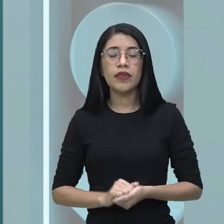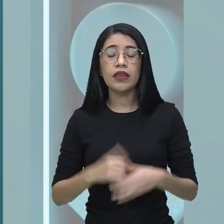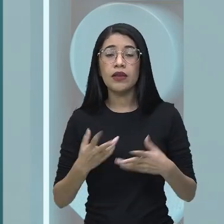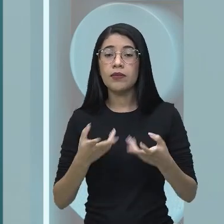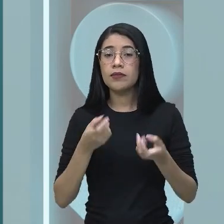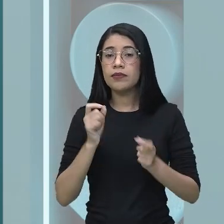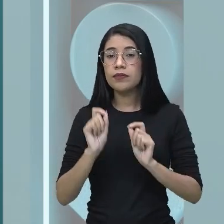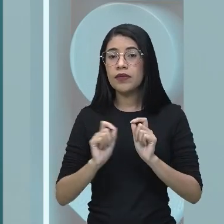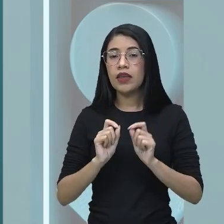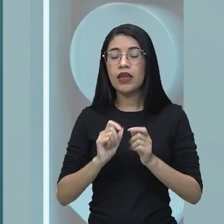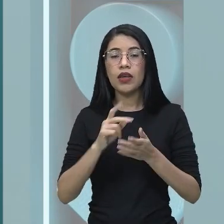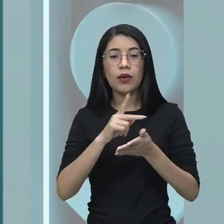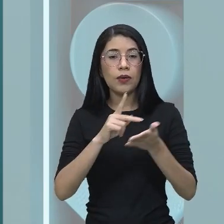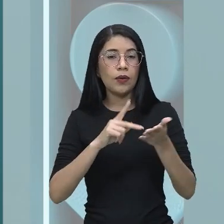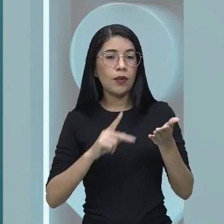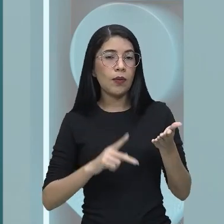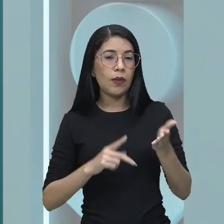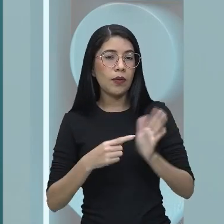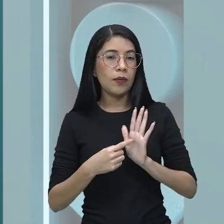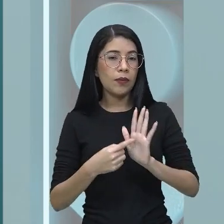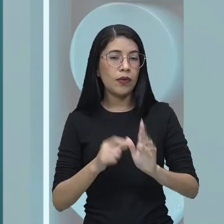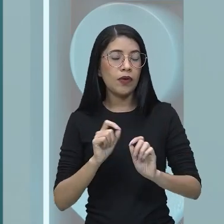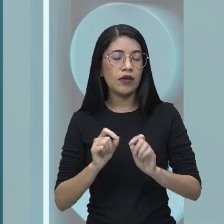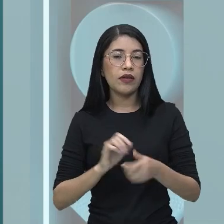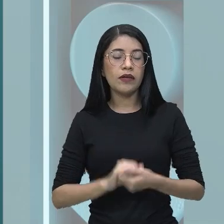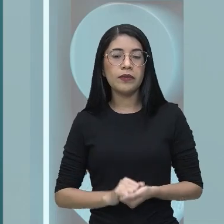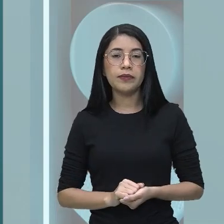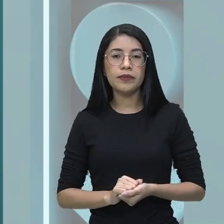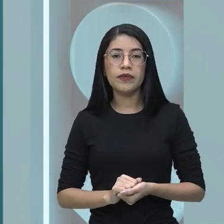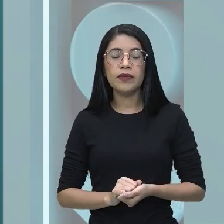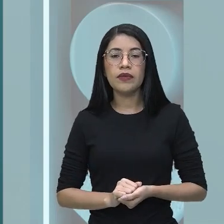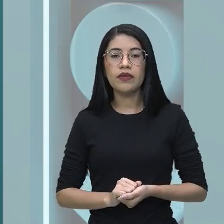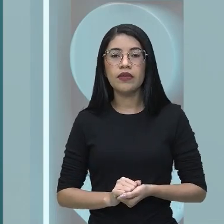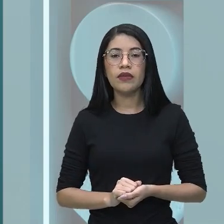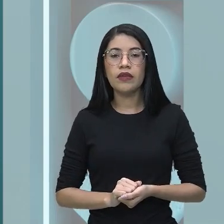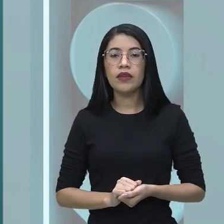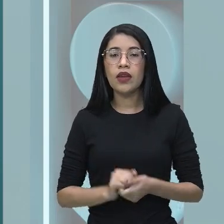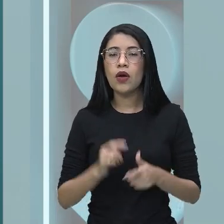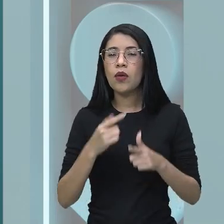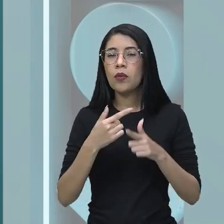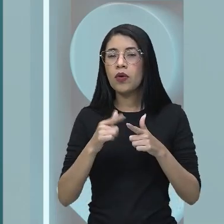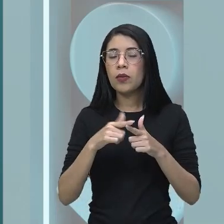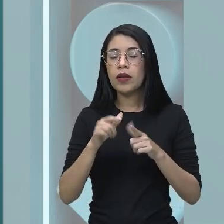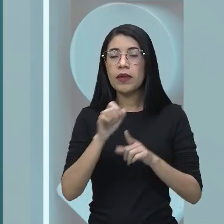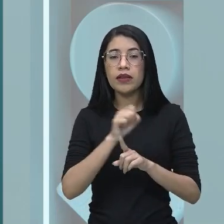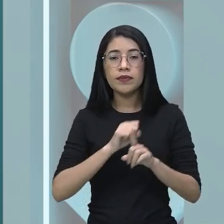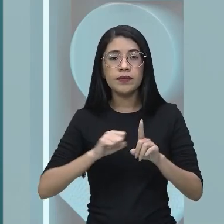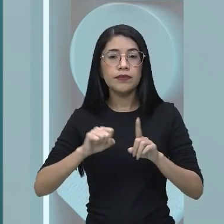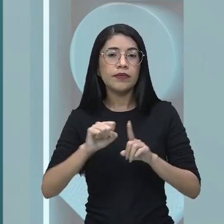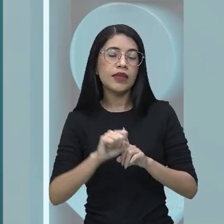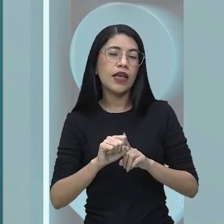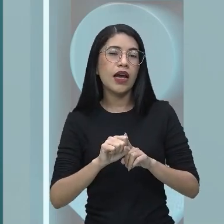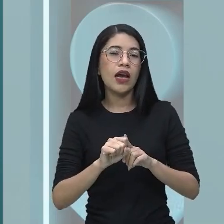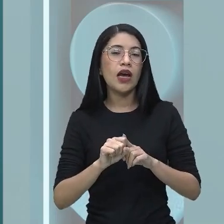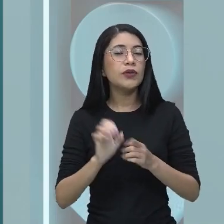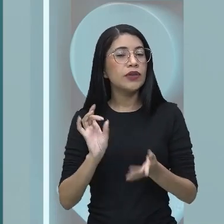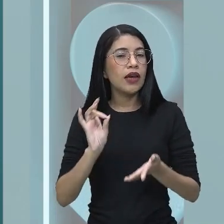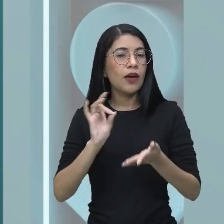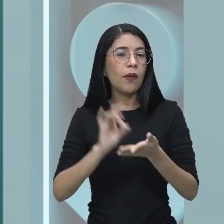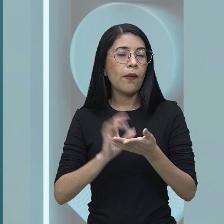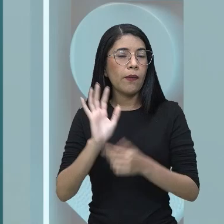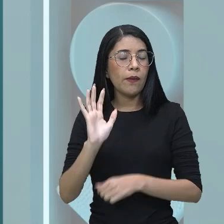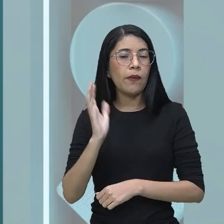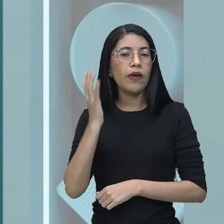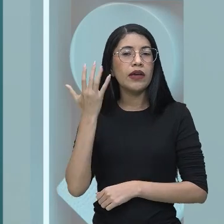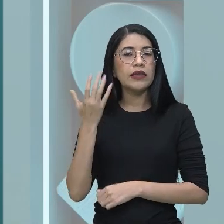que o poema traz exatamente uma questão aí Social traz ente uma realidade que foi uma